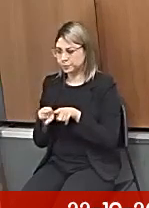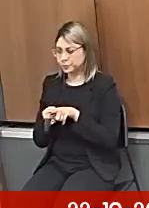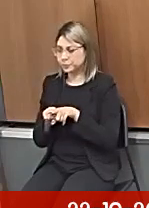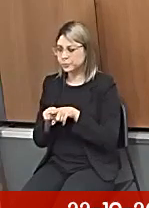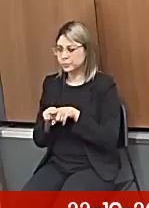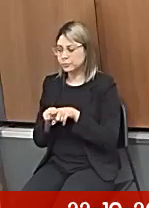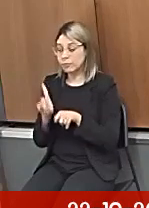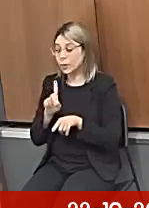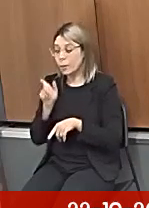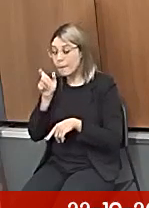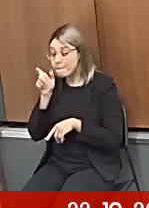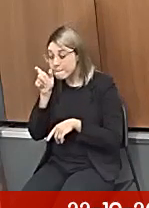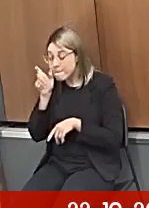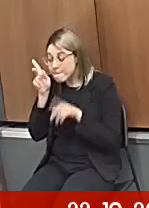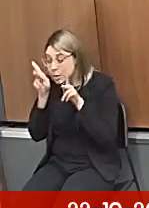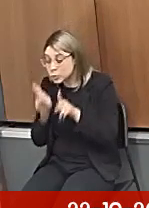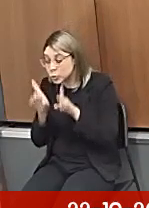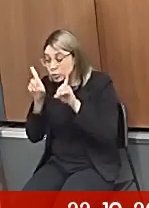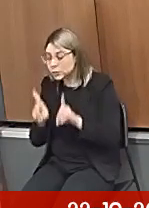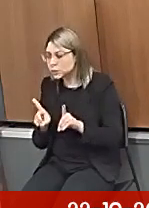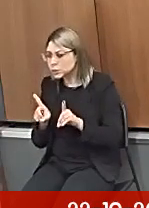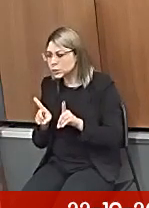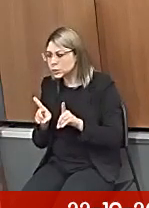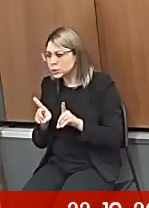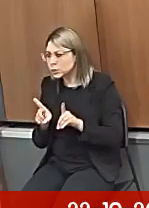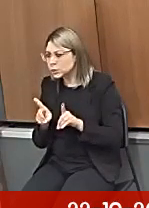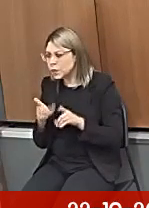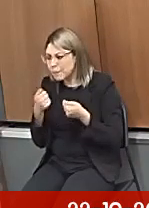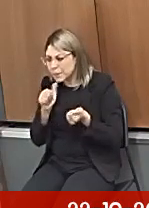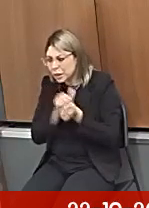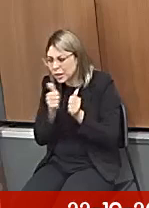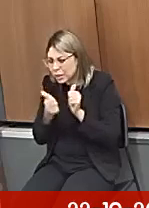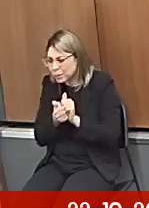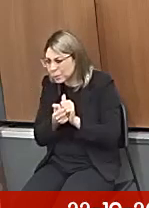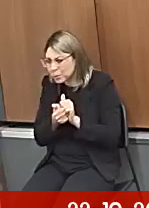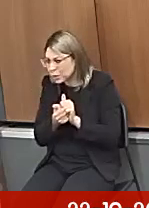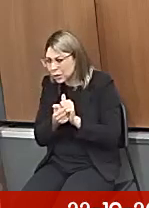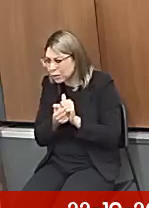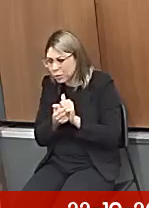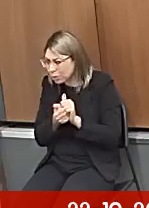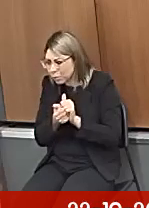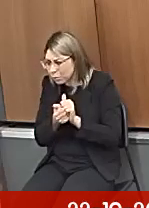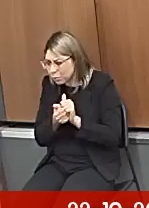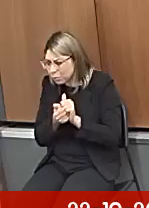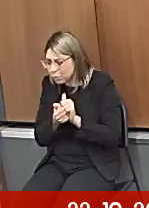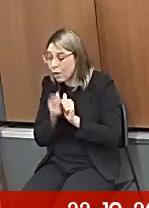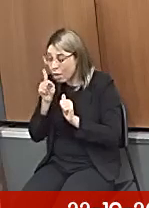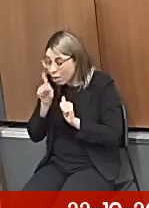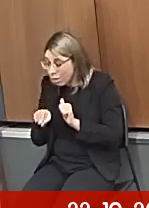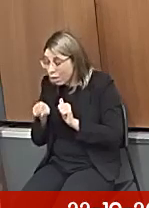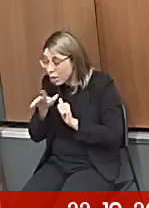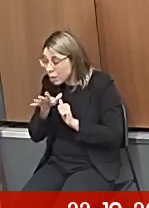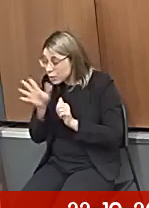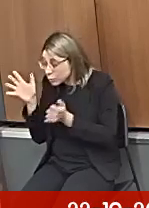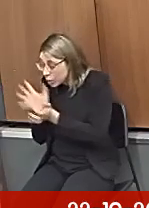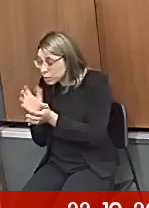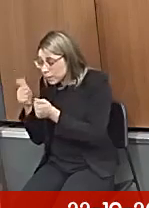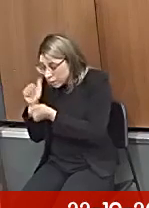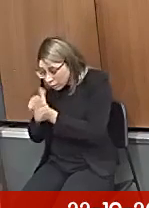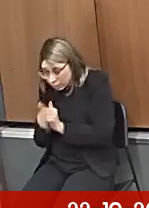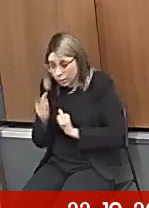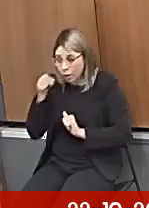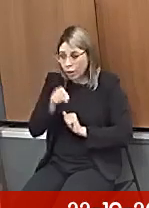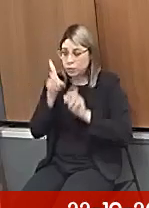não é a pessoa com deficiência que deve ser adaptar à situação. É essa situação que deve